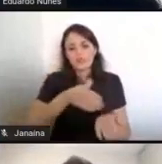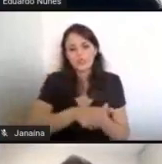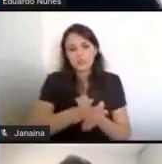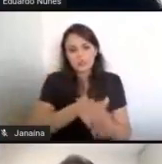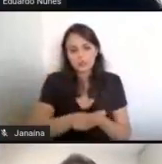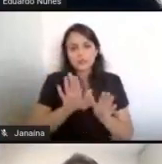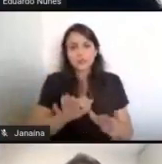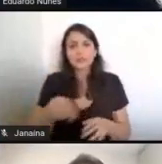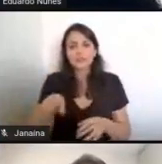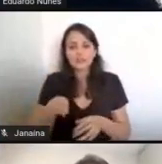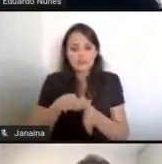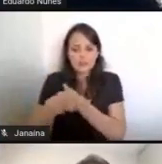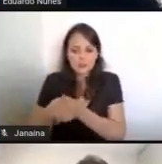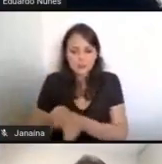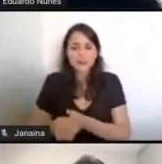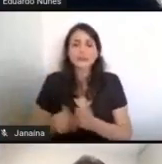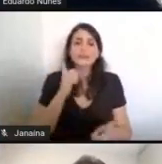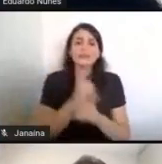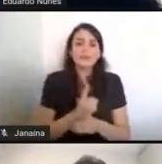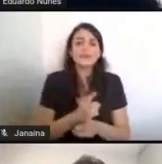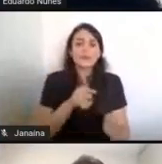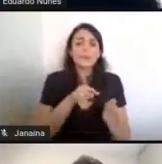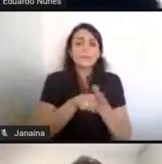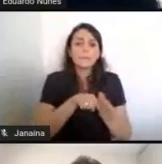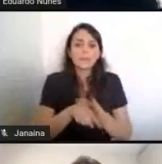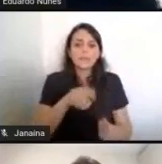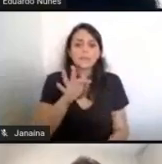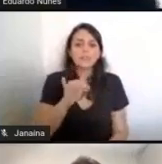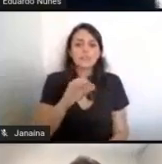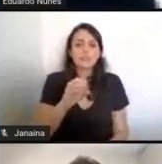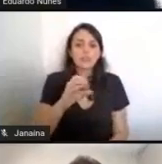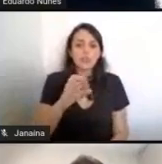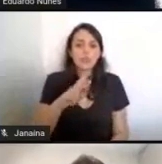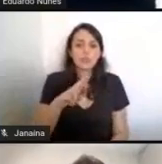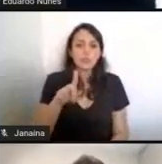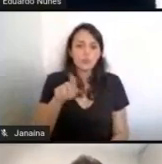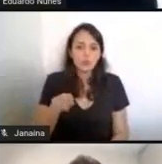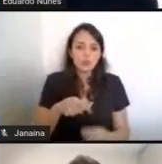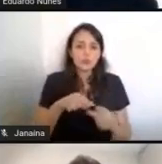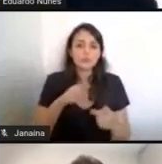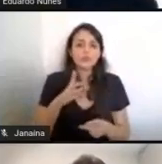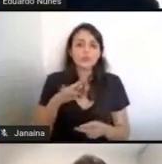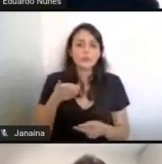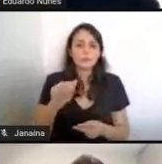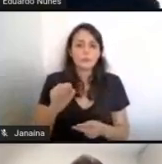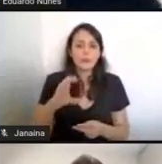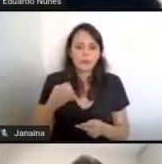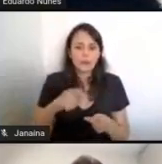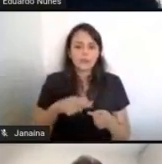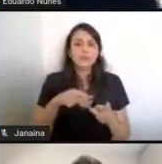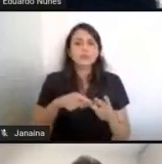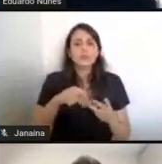rápida, qualquer um encontra pesquisas da Fiocruz, da Abrasco, do ISC na Bahia, da USP de São Paulo,